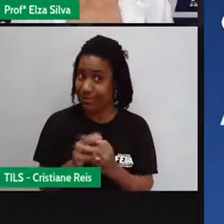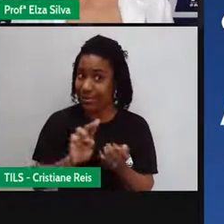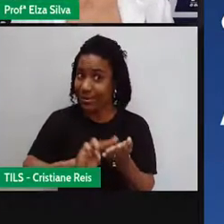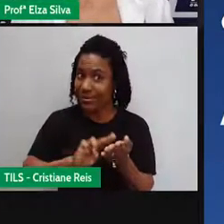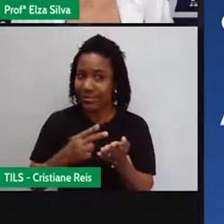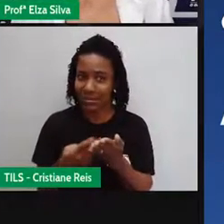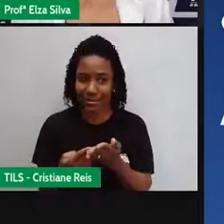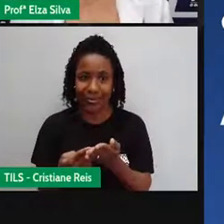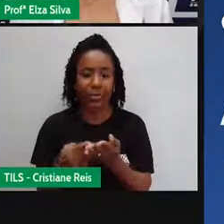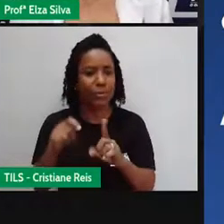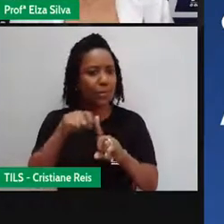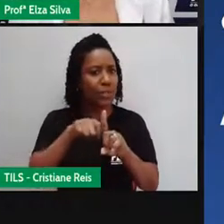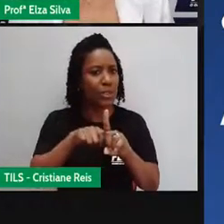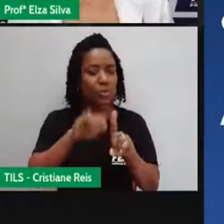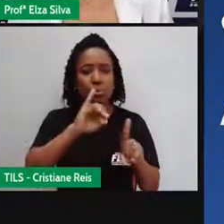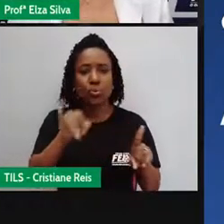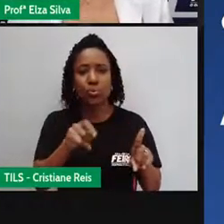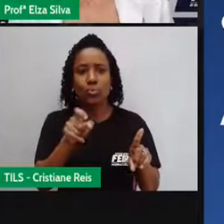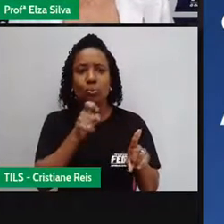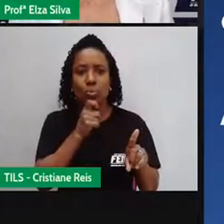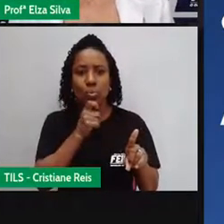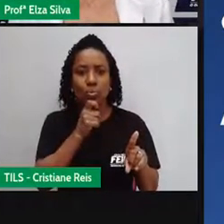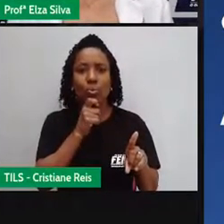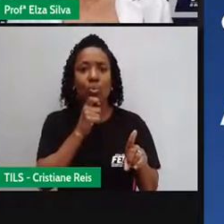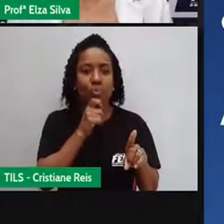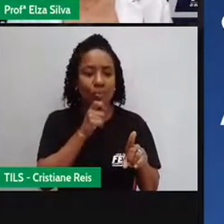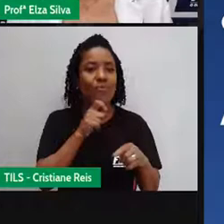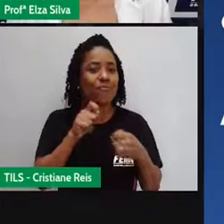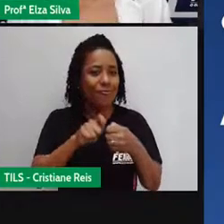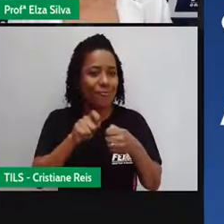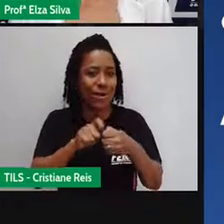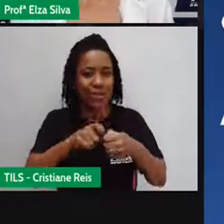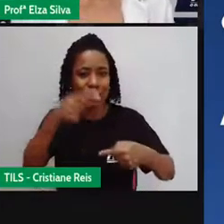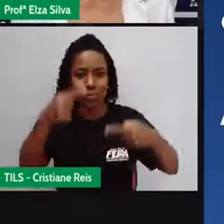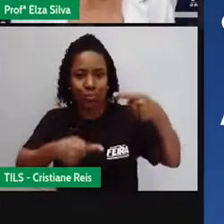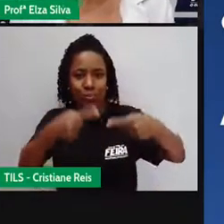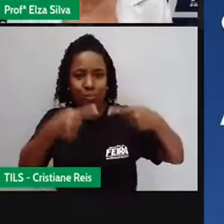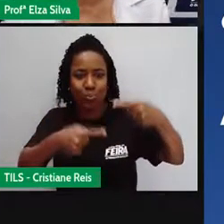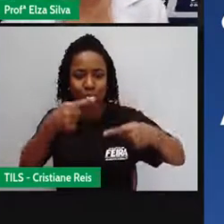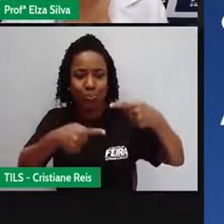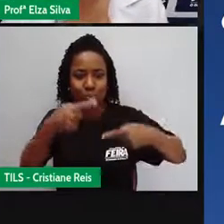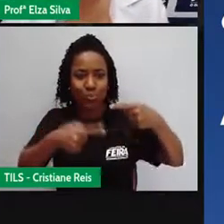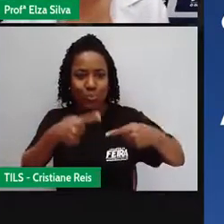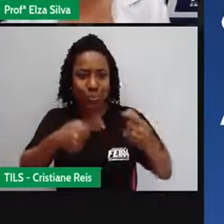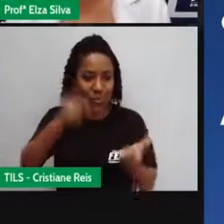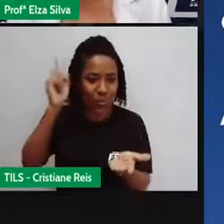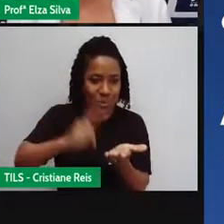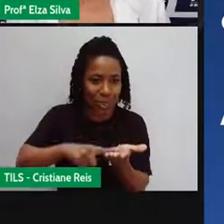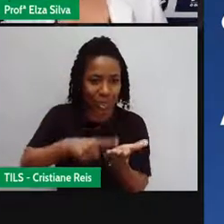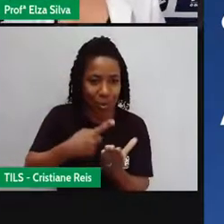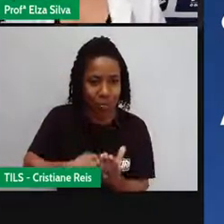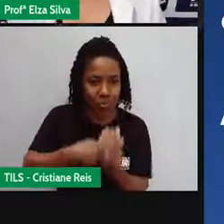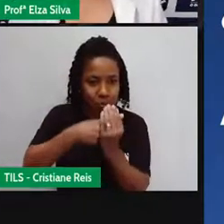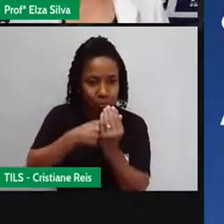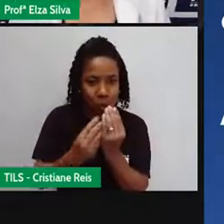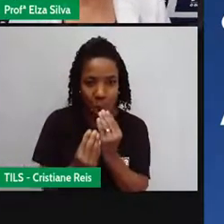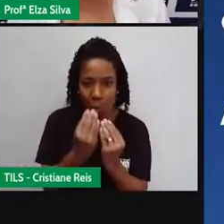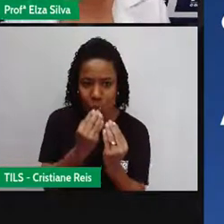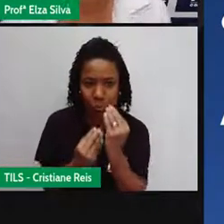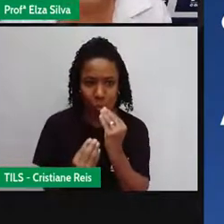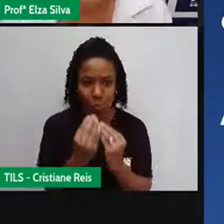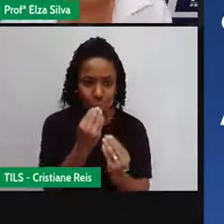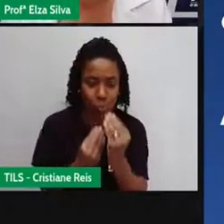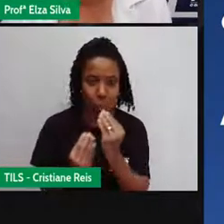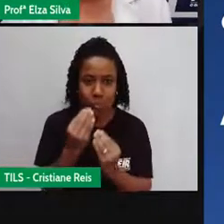também, neste mês de julho, eles têm uma competição de quem come mais cachorros quentes. Pode um negócio desses, mas